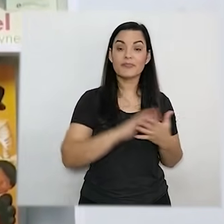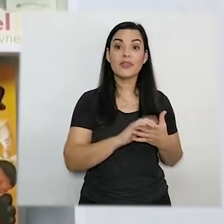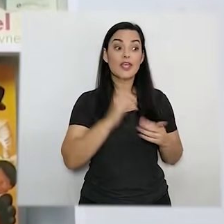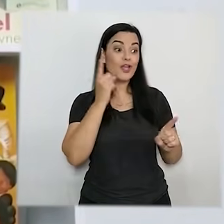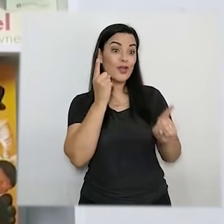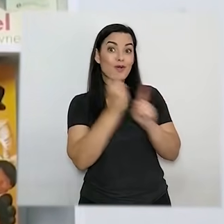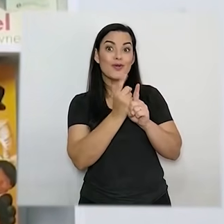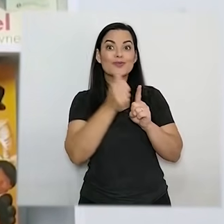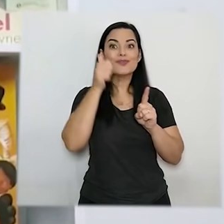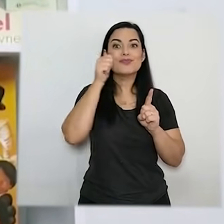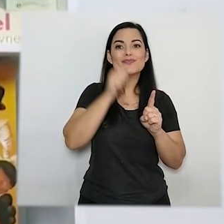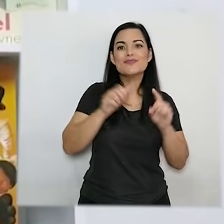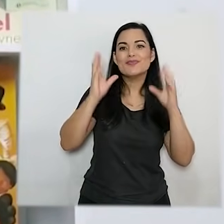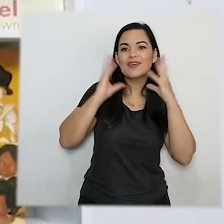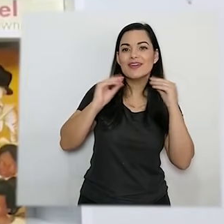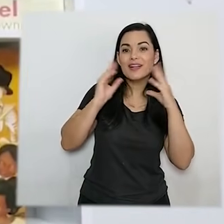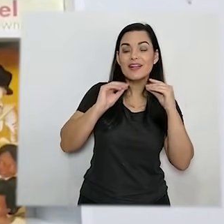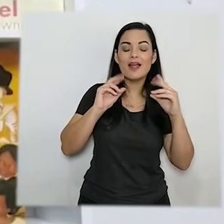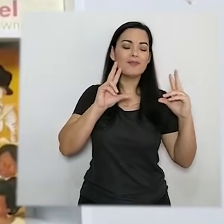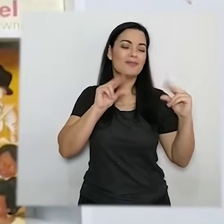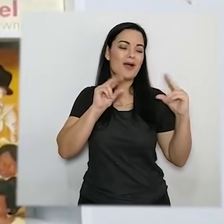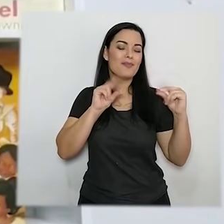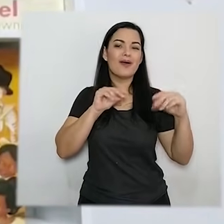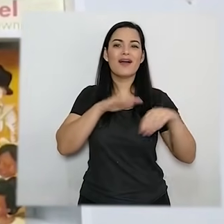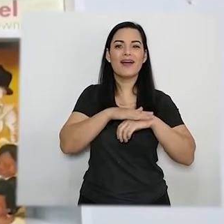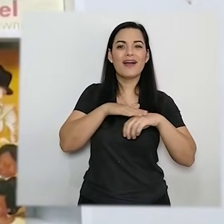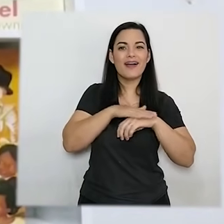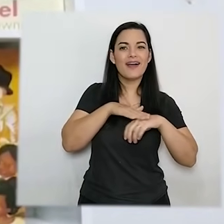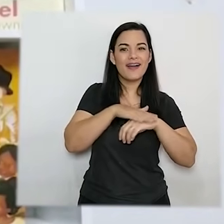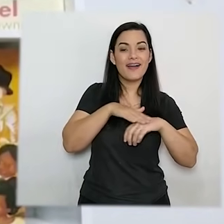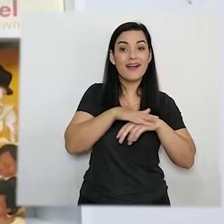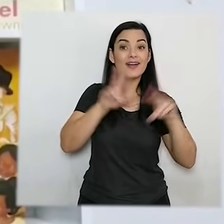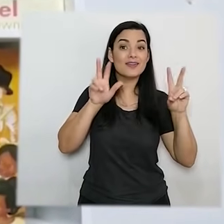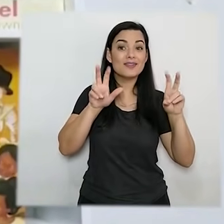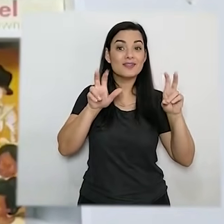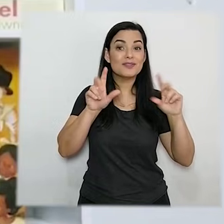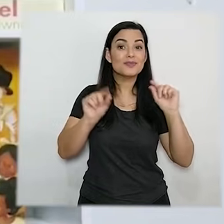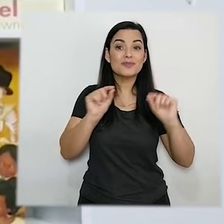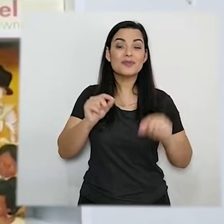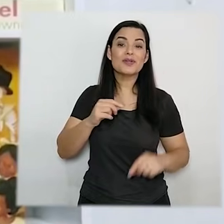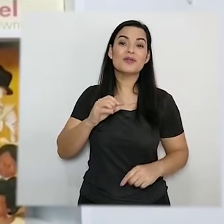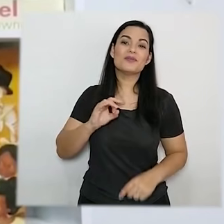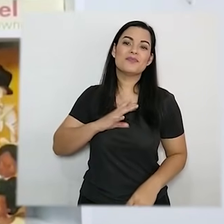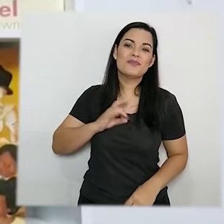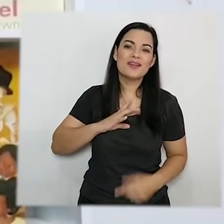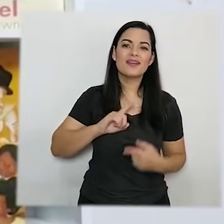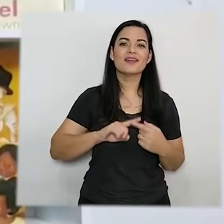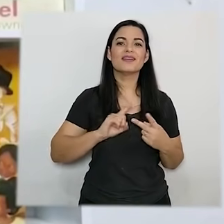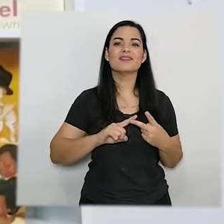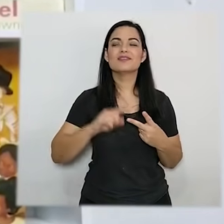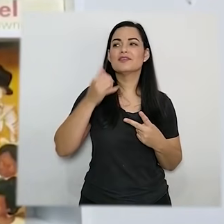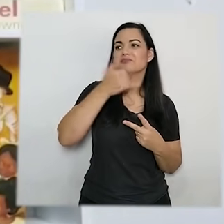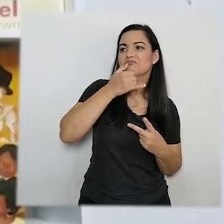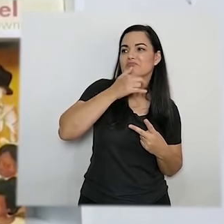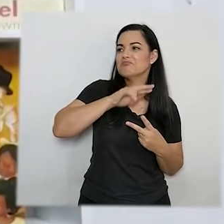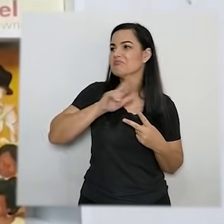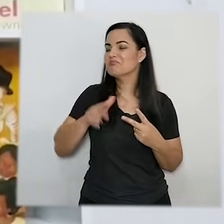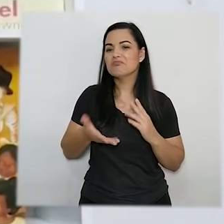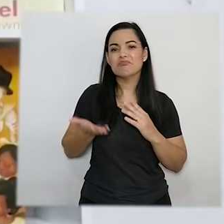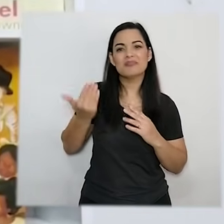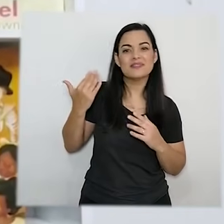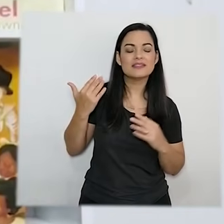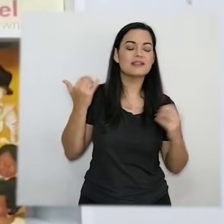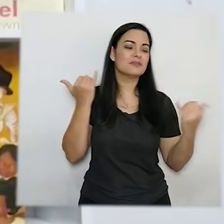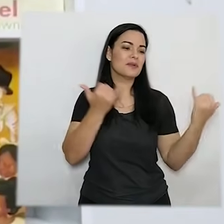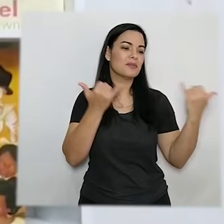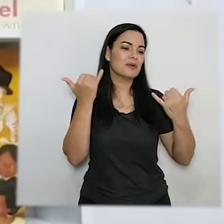medos, sobre as tristezas. Olha como é importante ter uma pessoa ou um grupo de